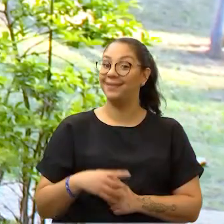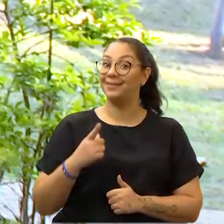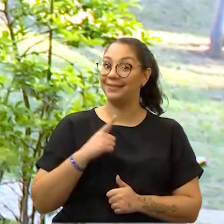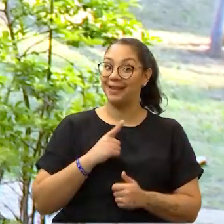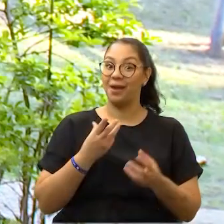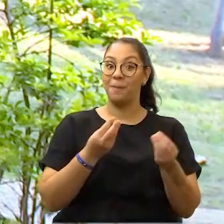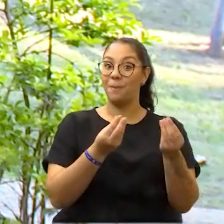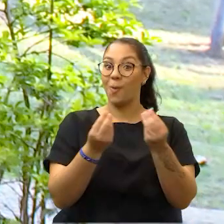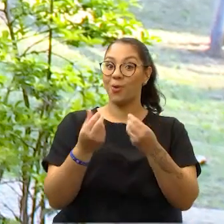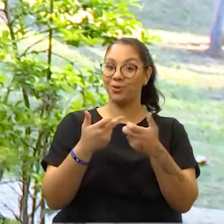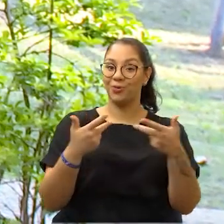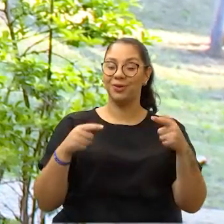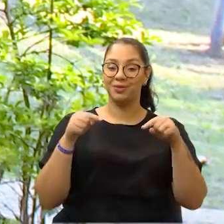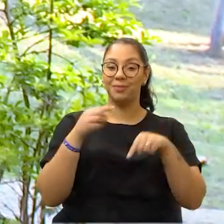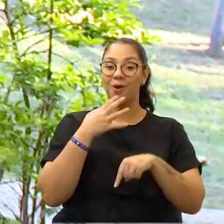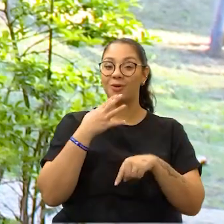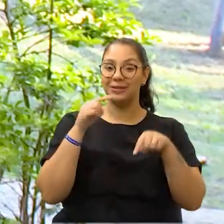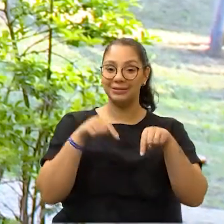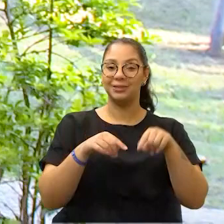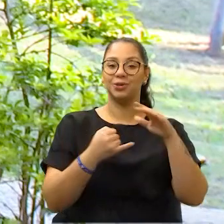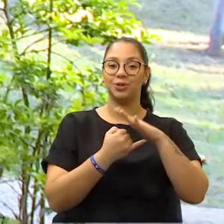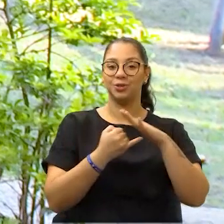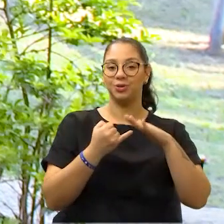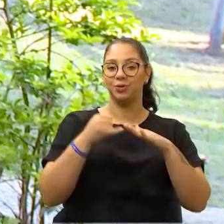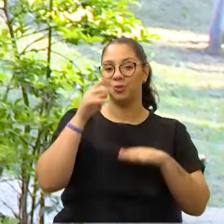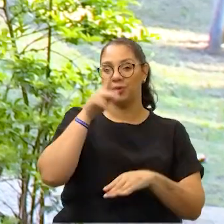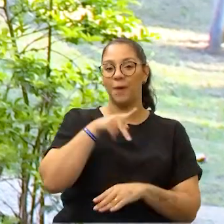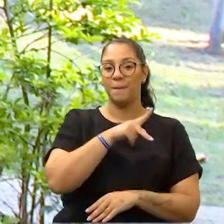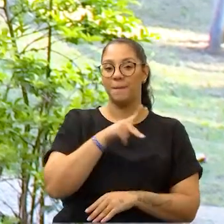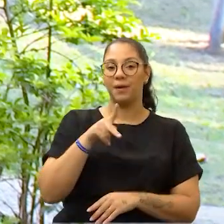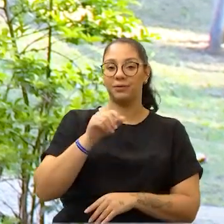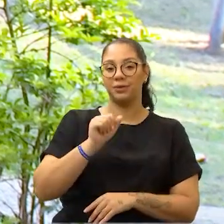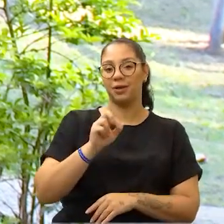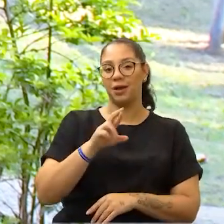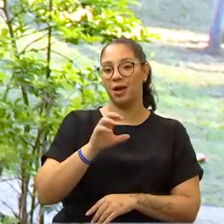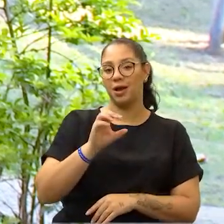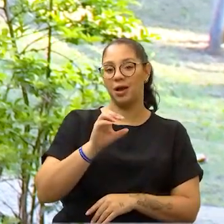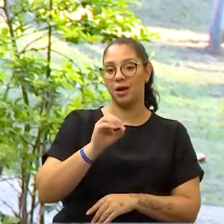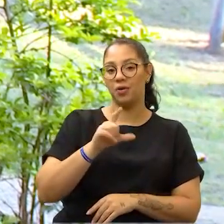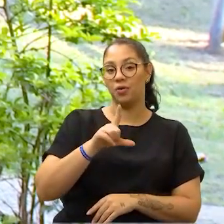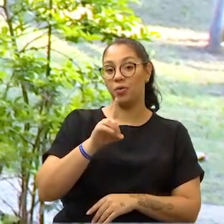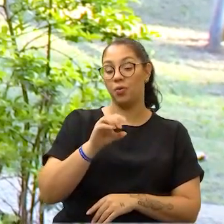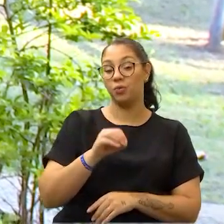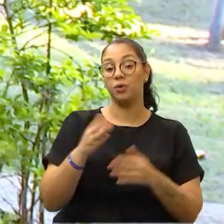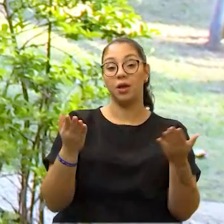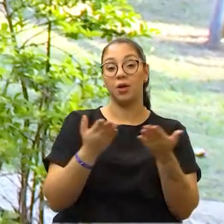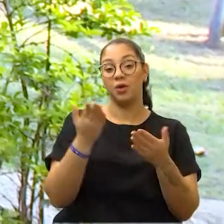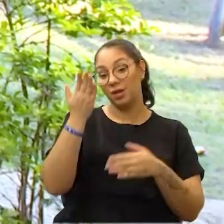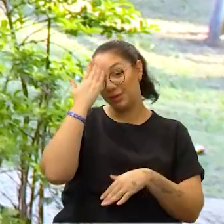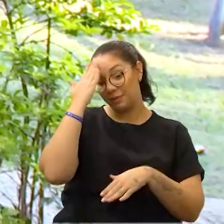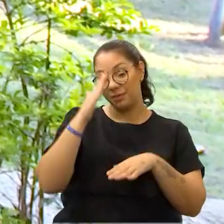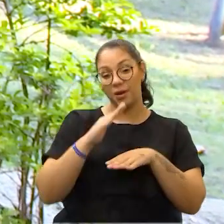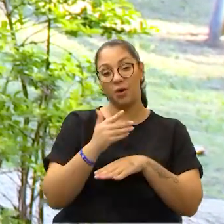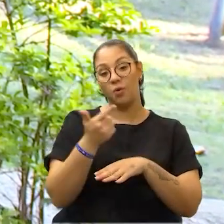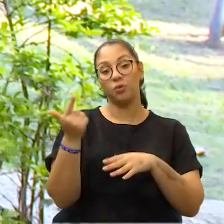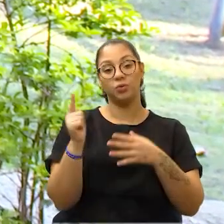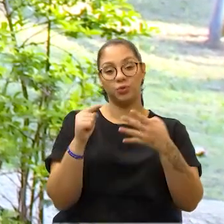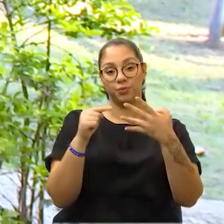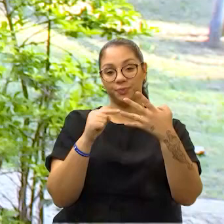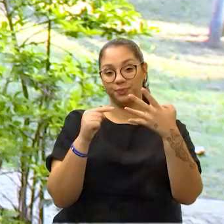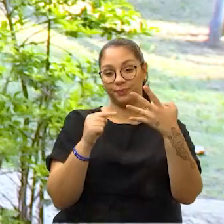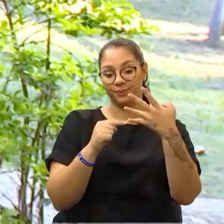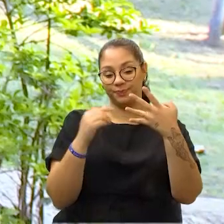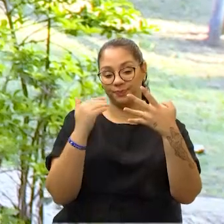Como eu falei, tem muita coisa para conhecer aqui no Instituto Padre Haroldo. E agora a gente vai saber um pouco mais dos 2